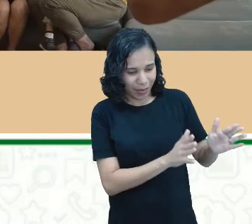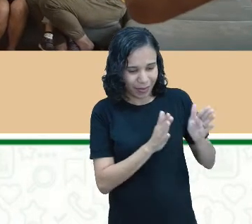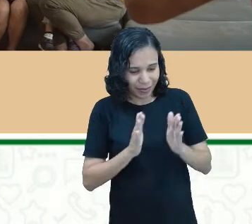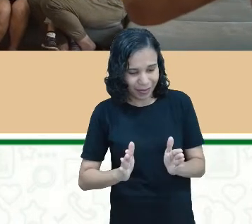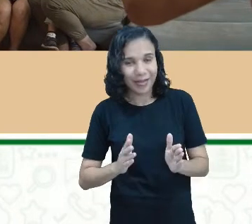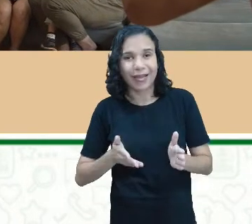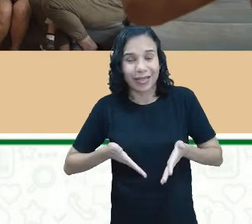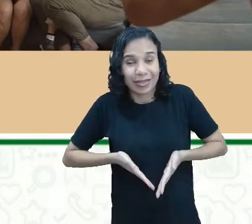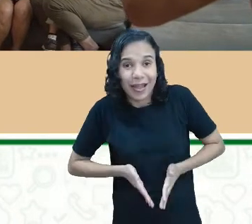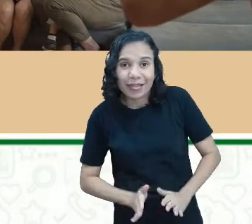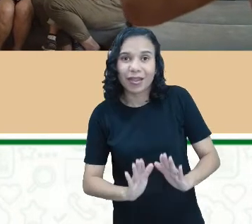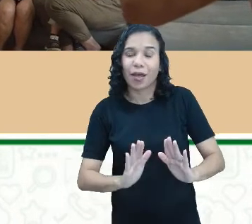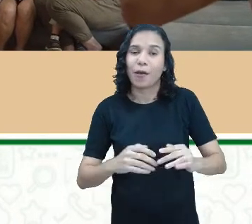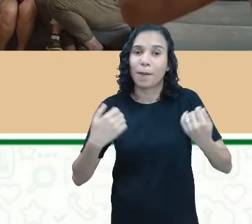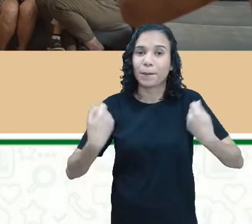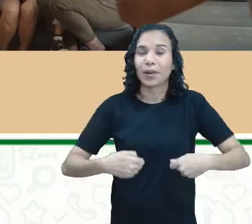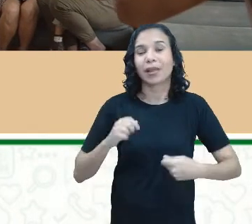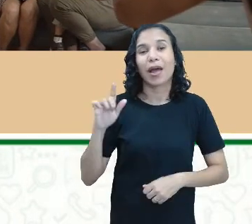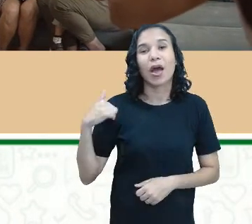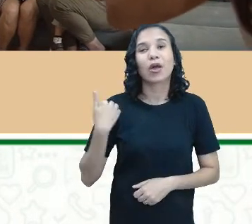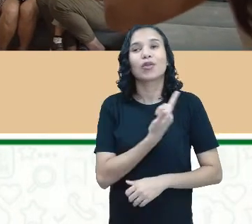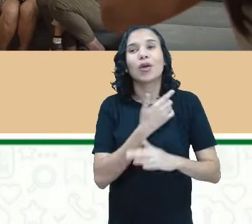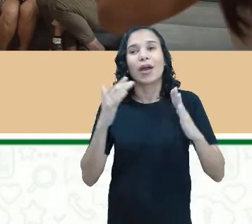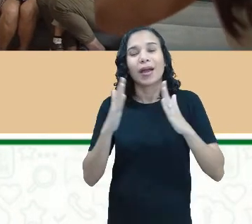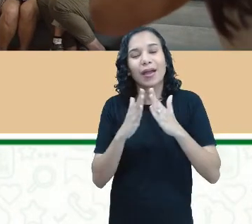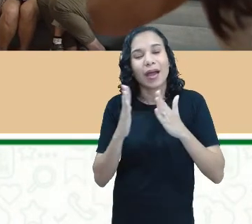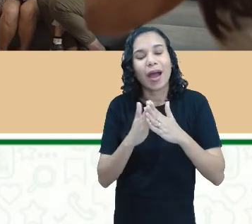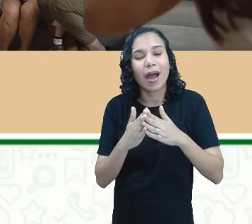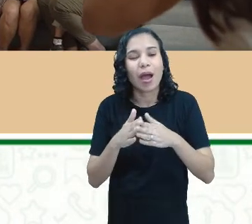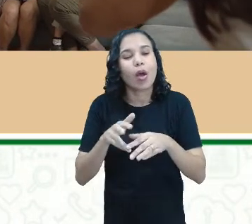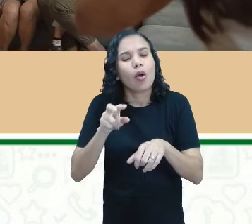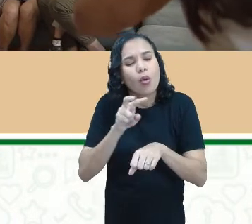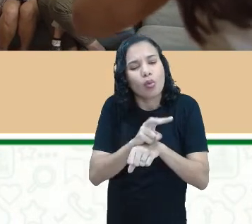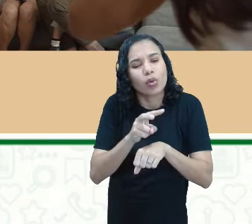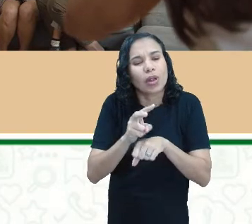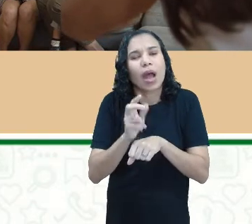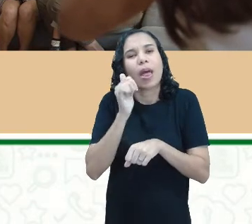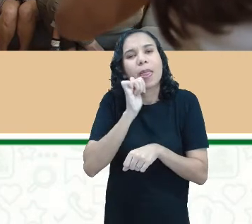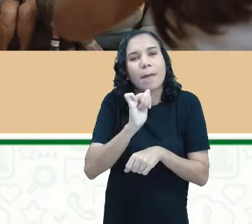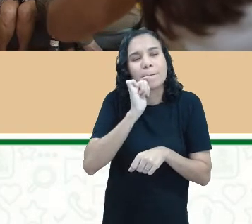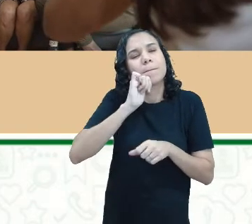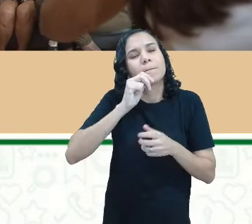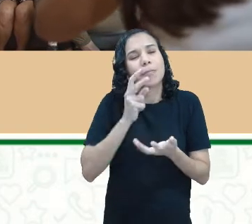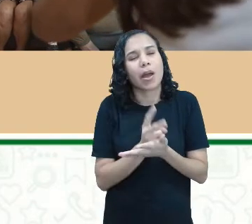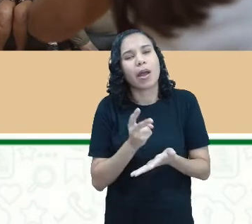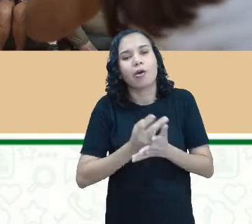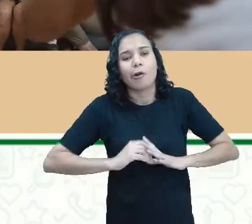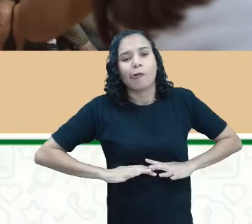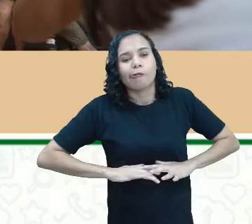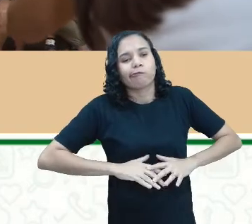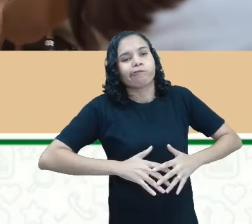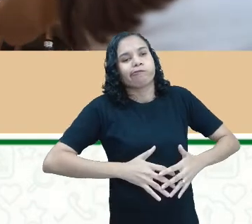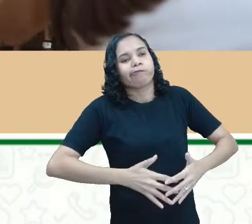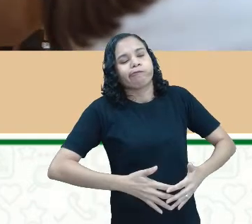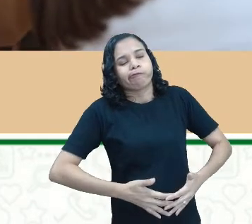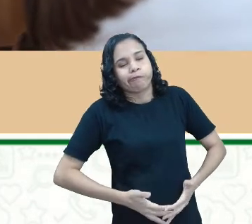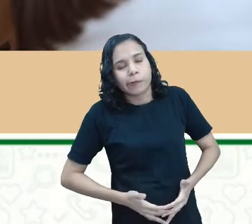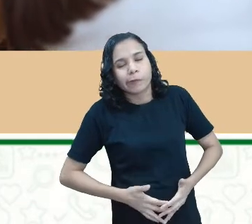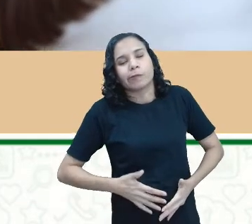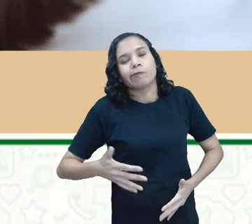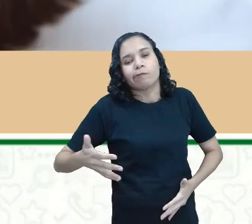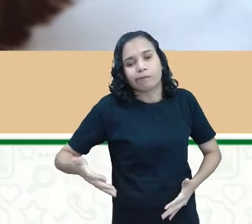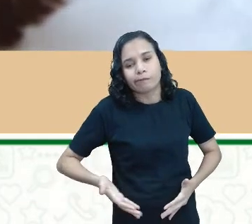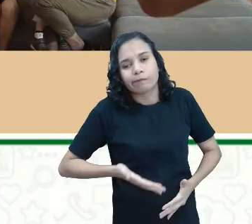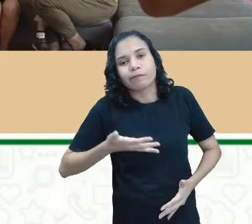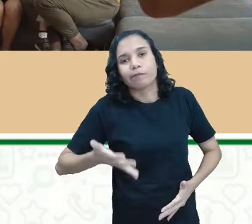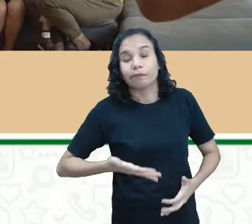em casa, possamos propiciar o cuidado com a mãe que carrega aquele bebê durante toda a gravidez,